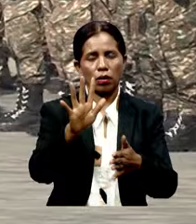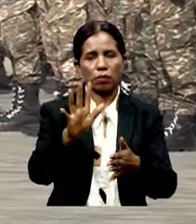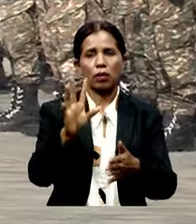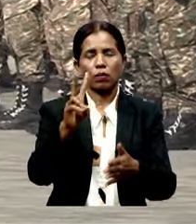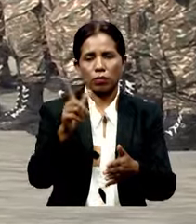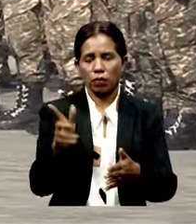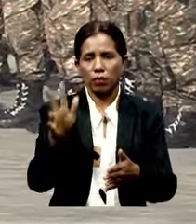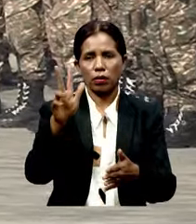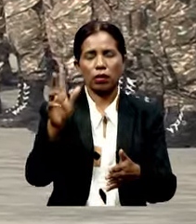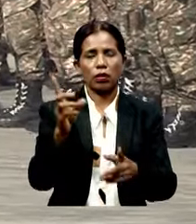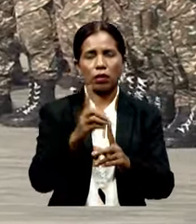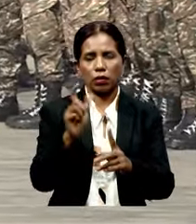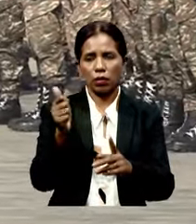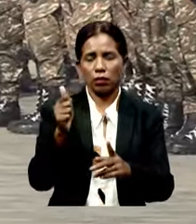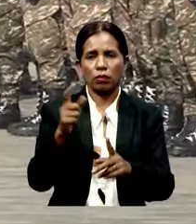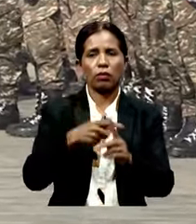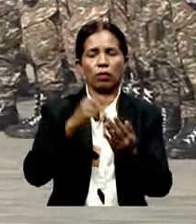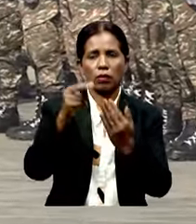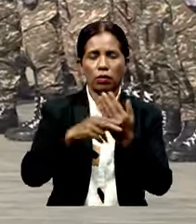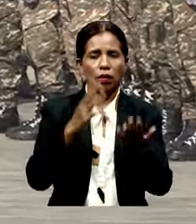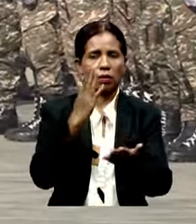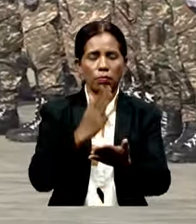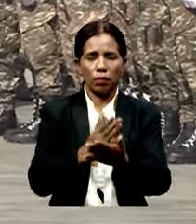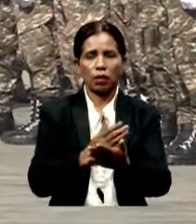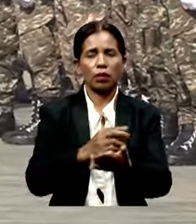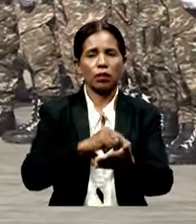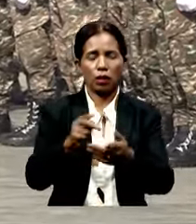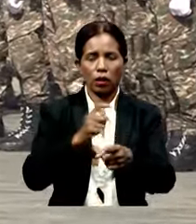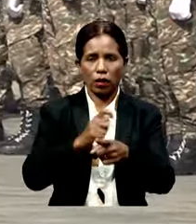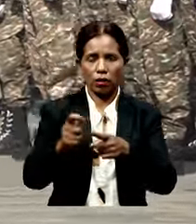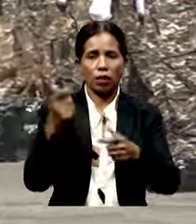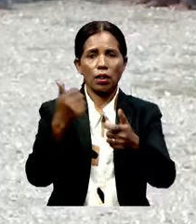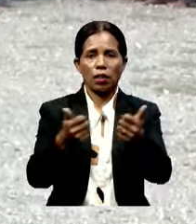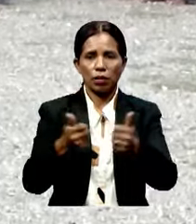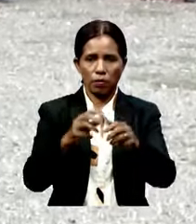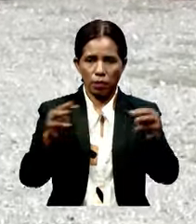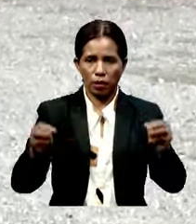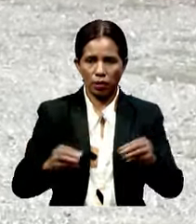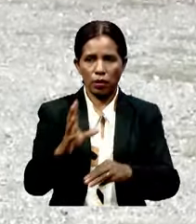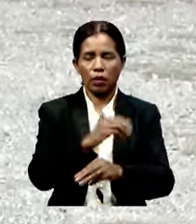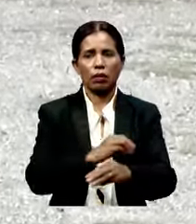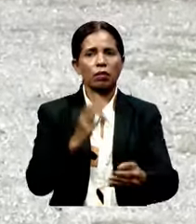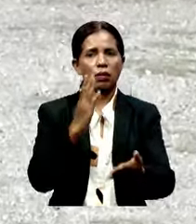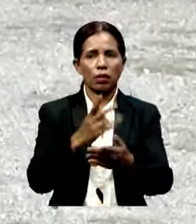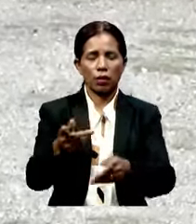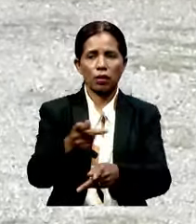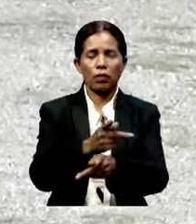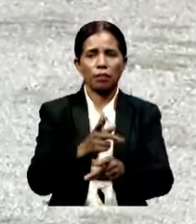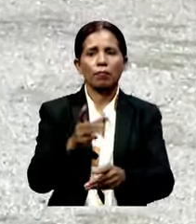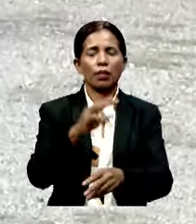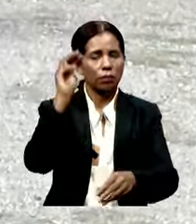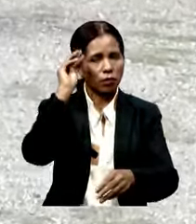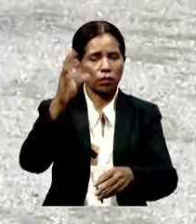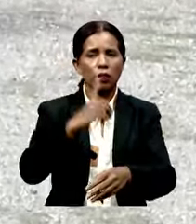resintolu lorong sanulu fulan novembro hodi suspende pratika arte marsial no arte ritual hodi asegura orden publika ministro defesa no